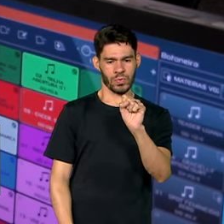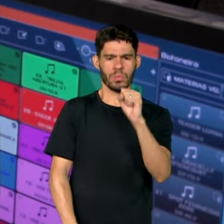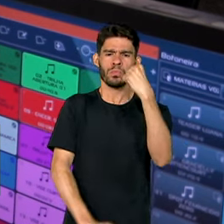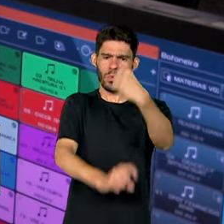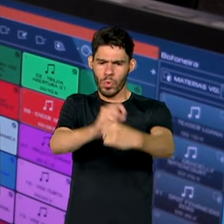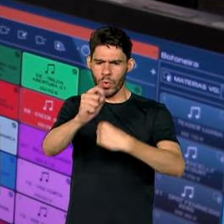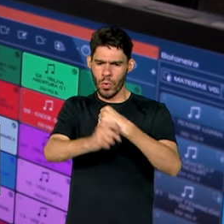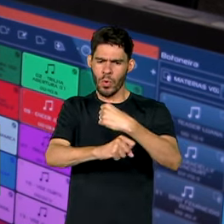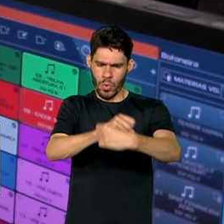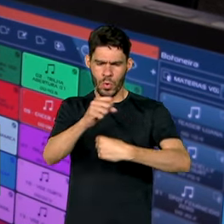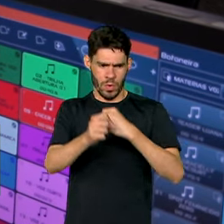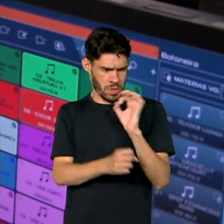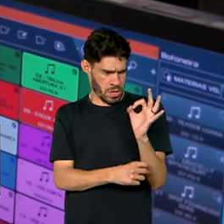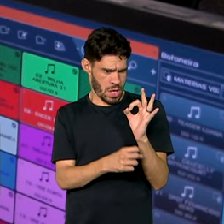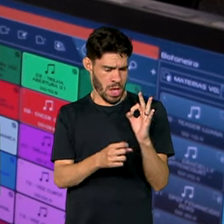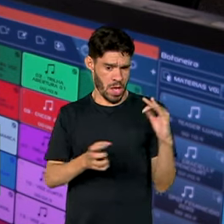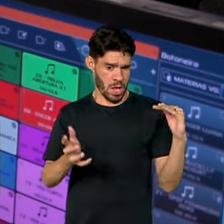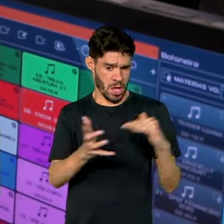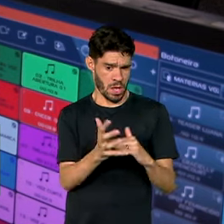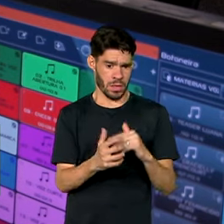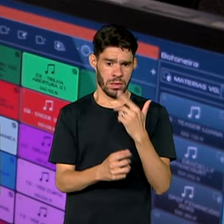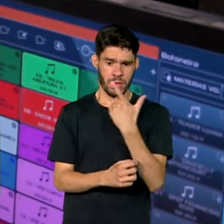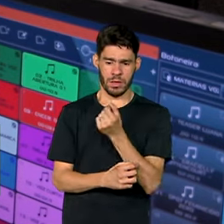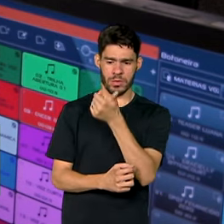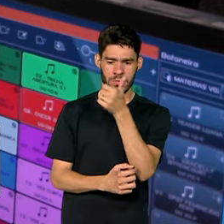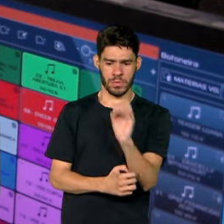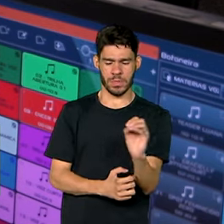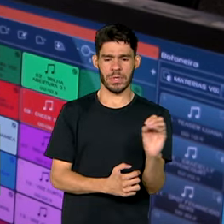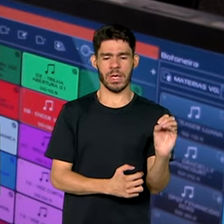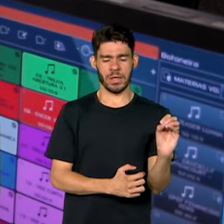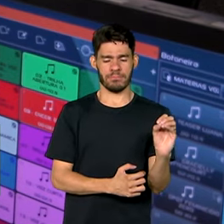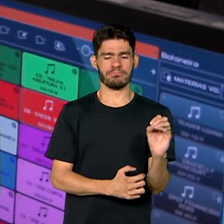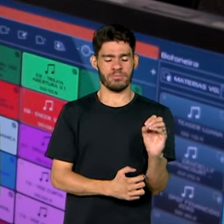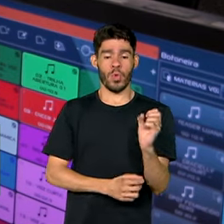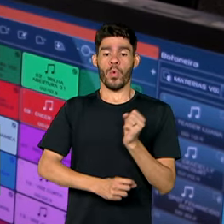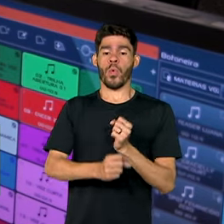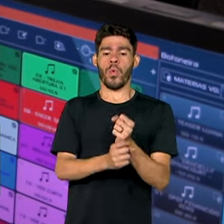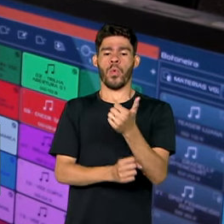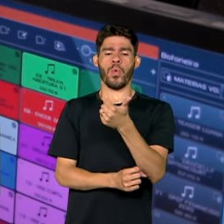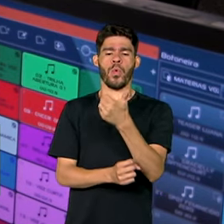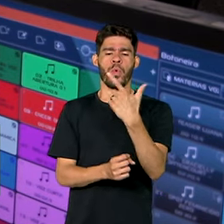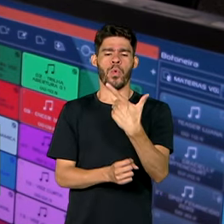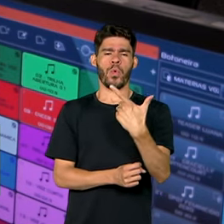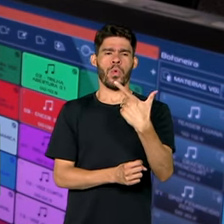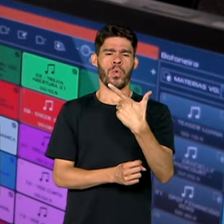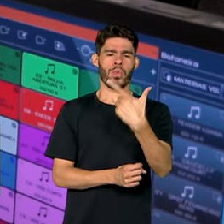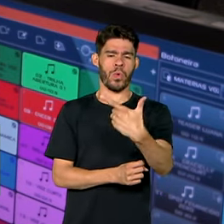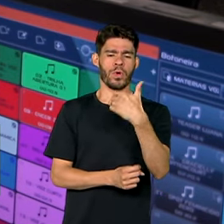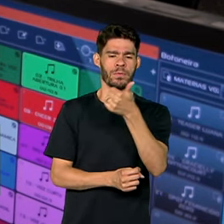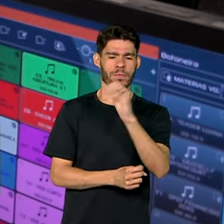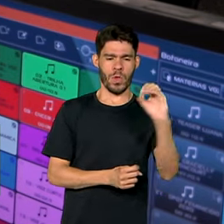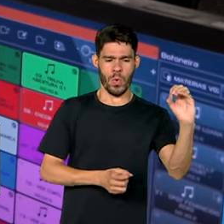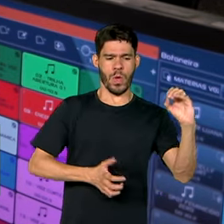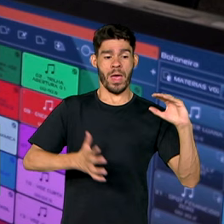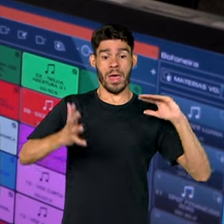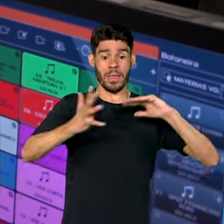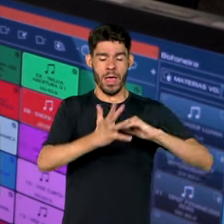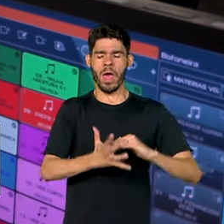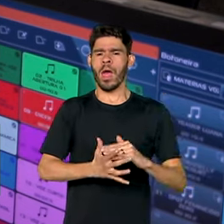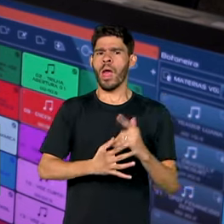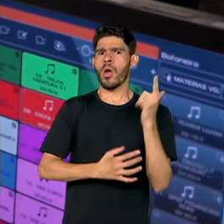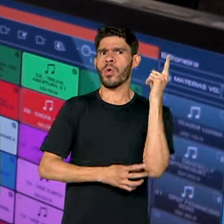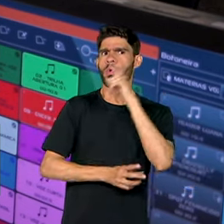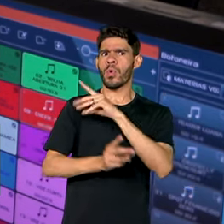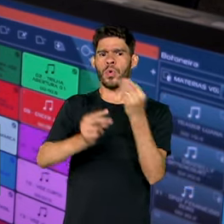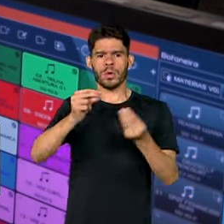ano no não até 2 2100 até 2100 como é que isso pode ser alcanado